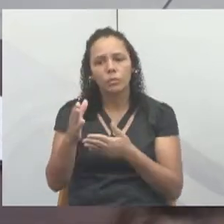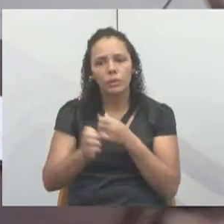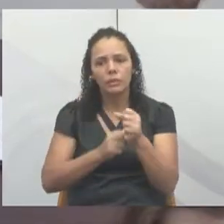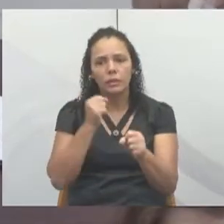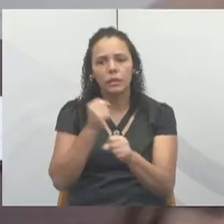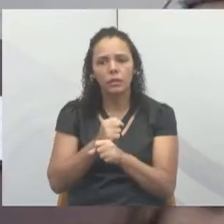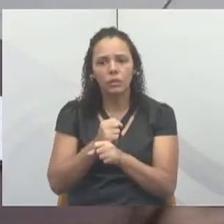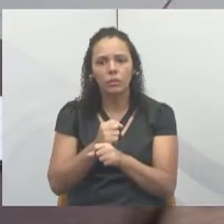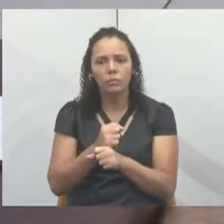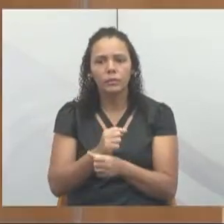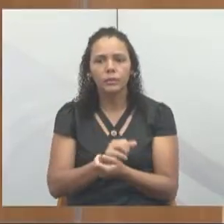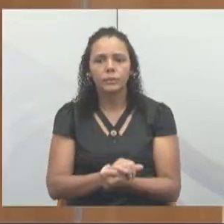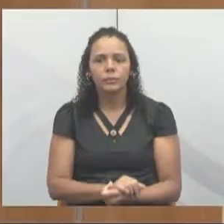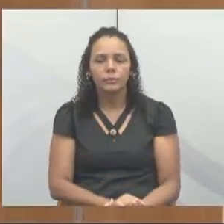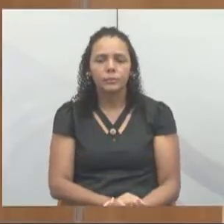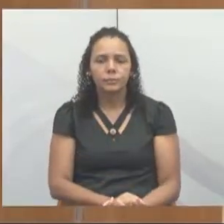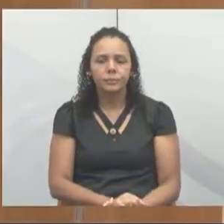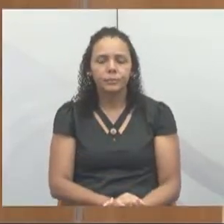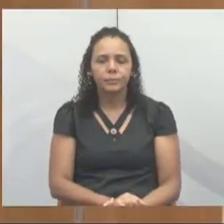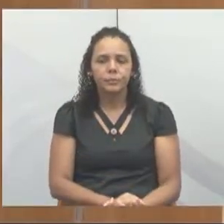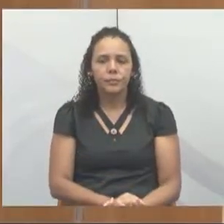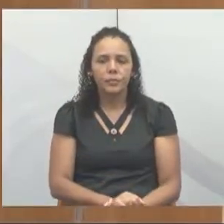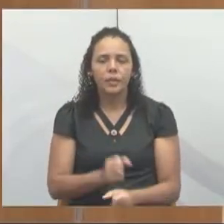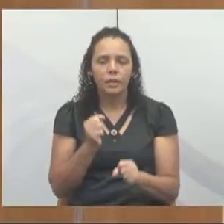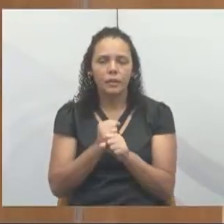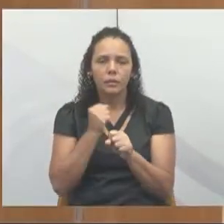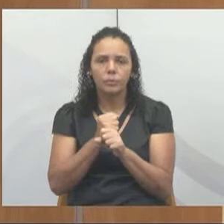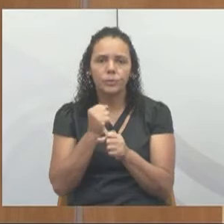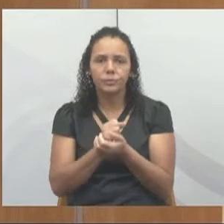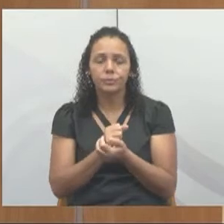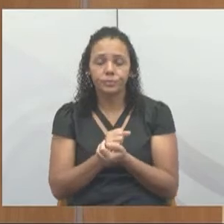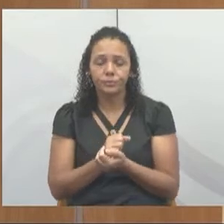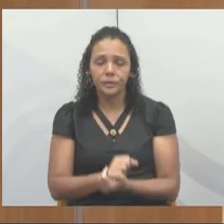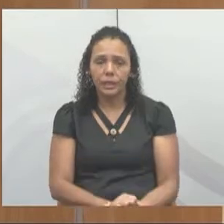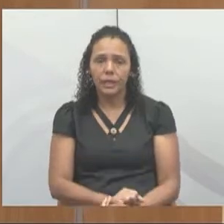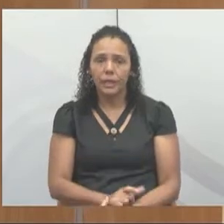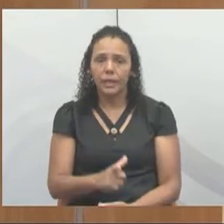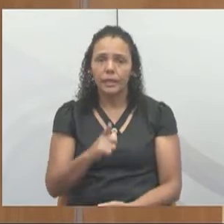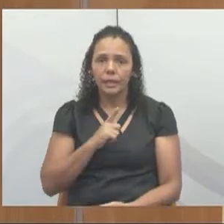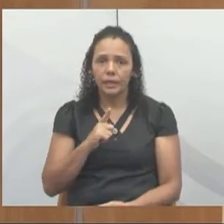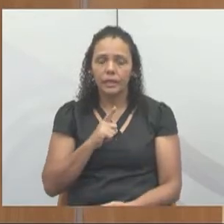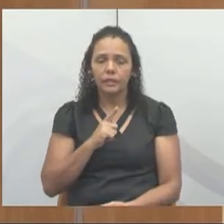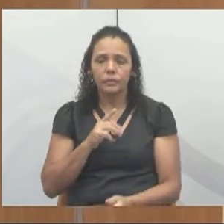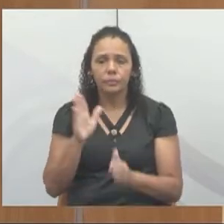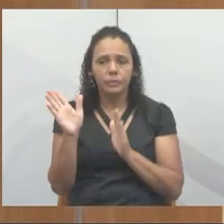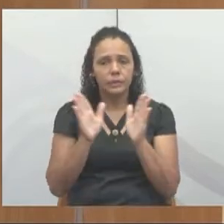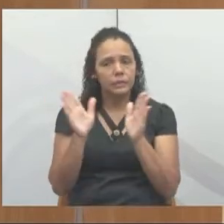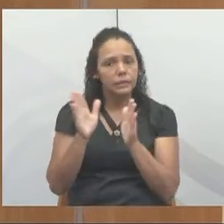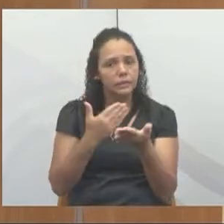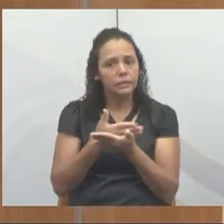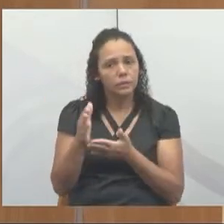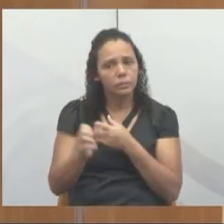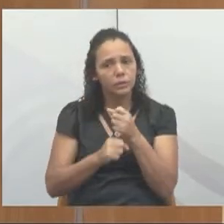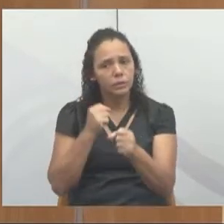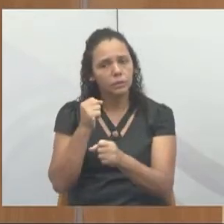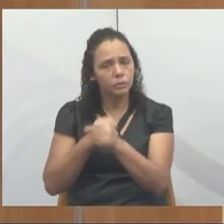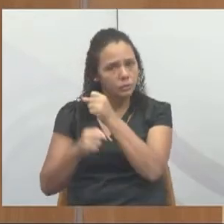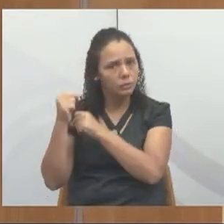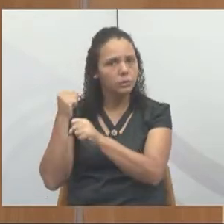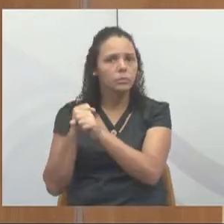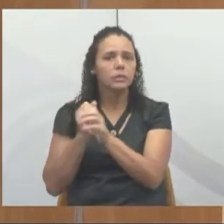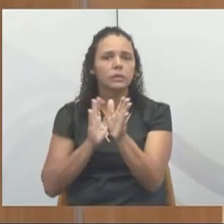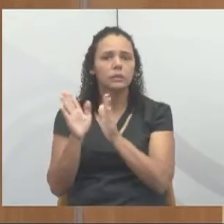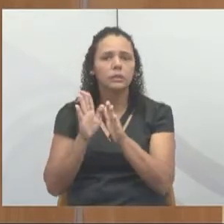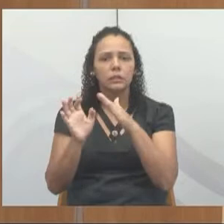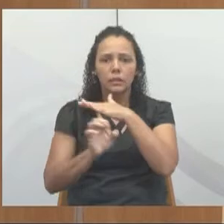está aqui também na LOA. O que houve ali foi que a gente licitou, no começo do ano passado, licitamos.